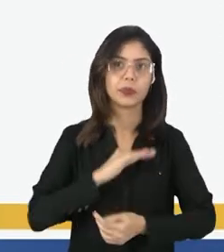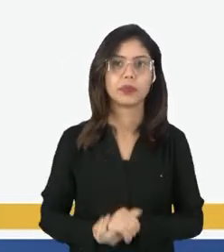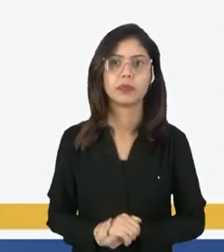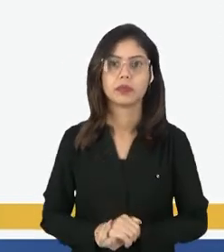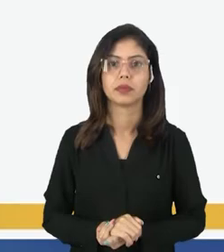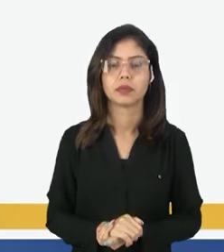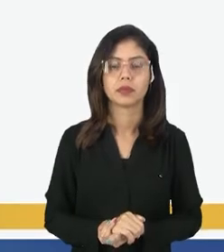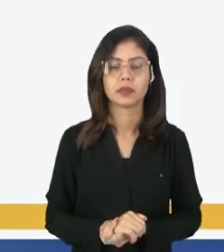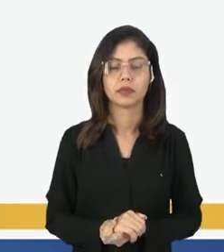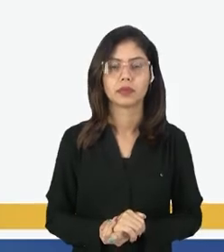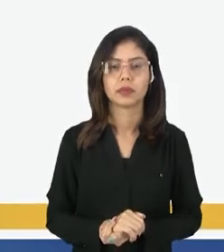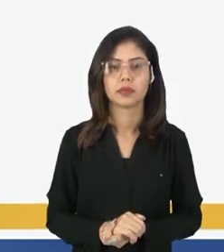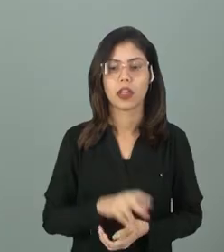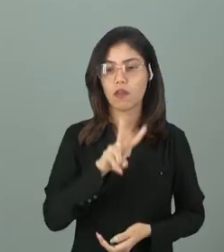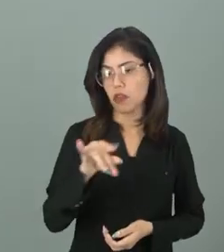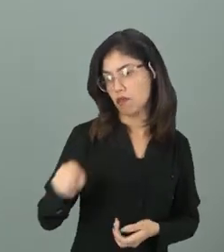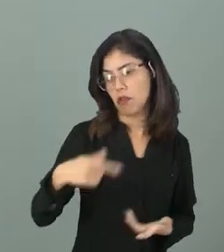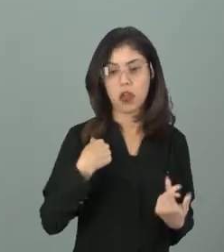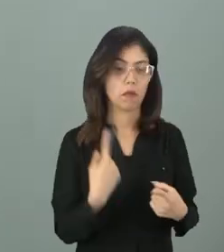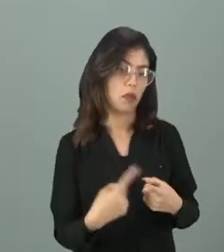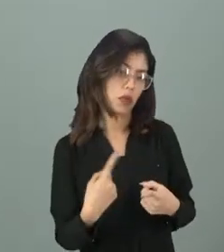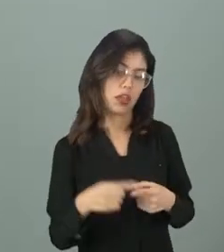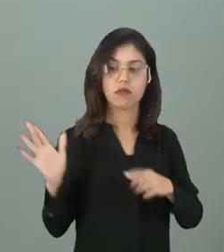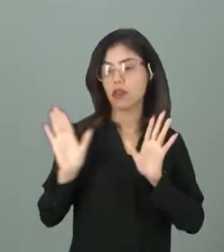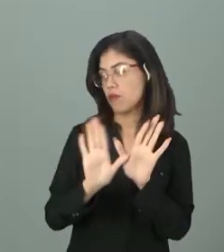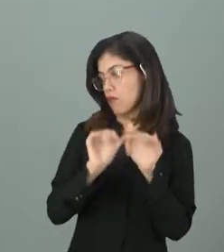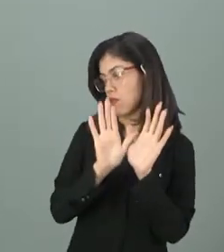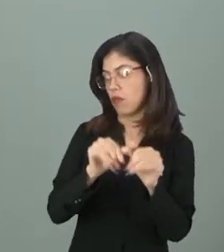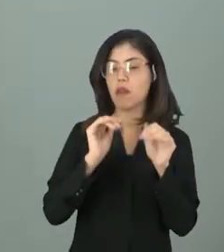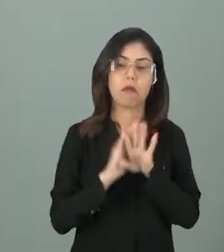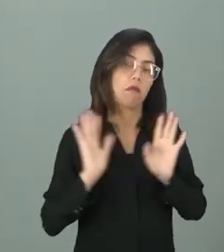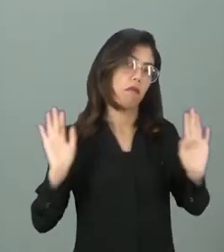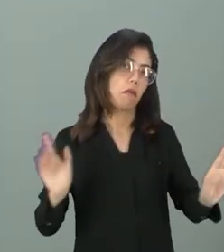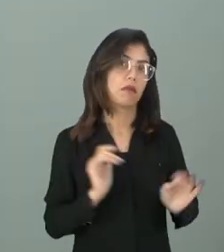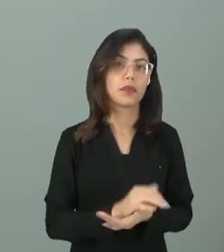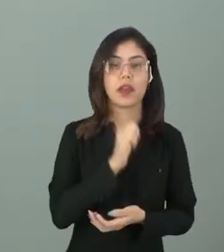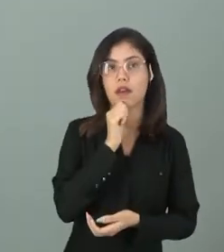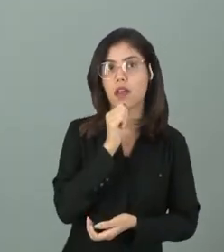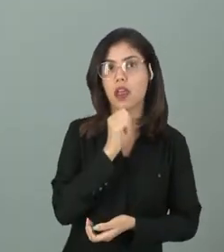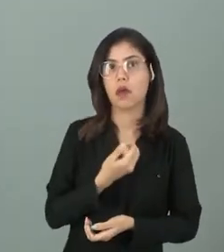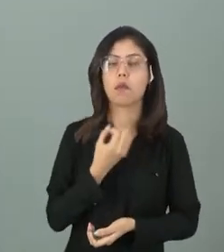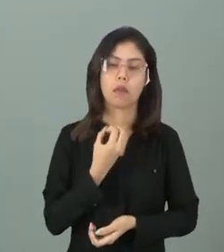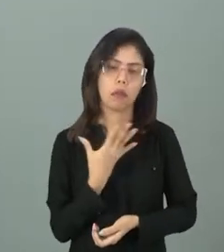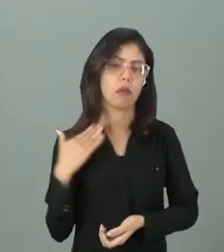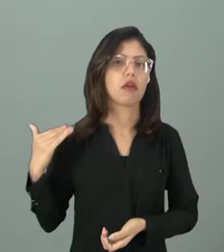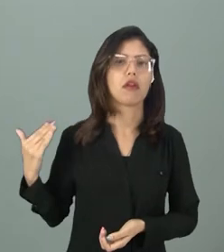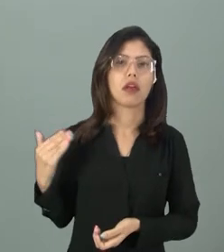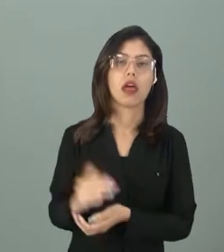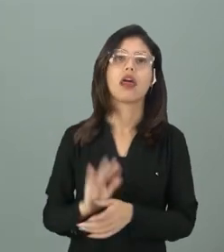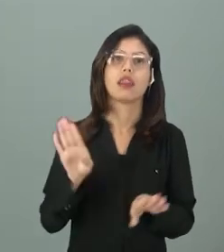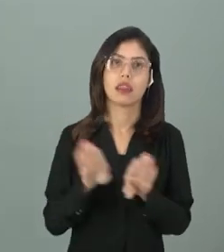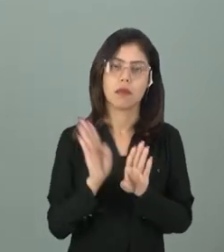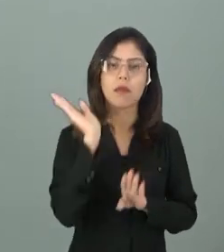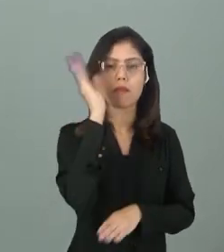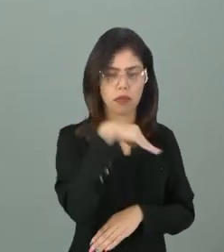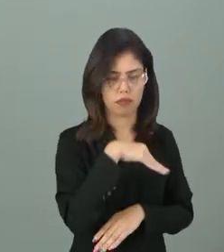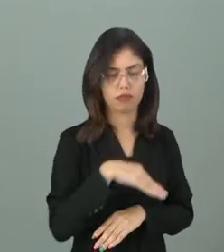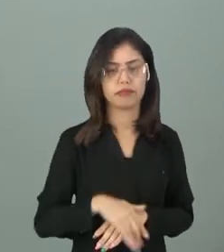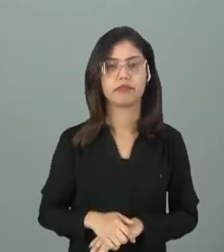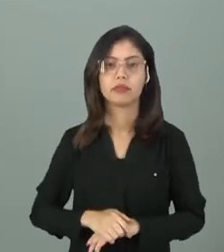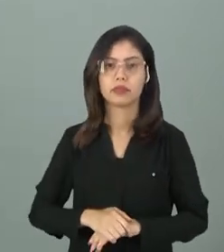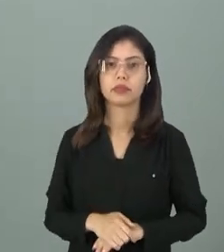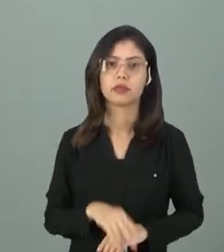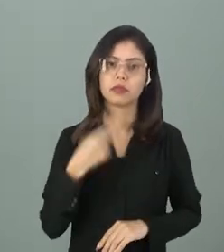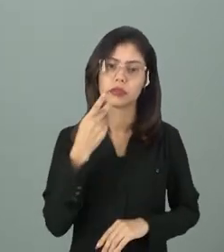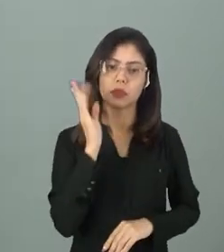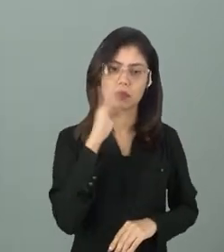né ela começou foi amor você não vai porque você não voa né além de ser uma cantora arrumada Então ela também foi maldosa ela